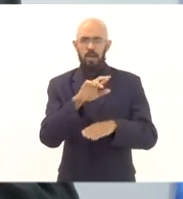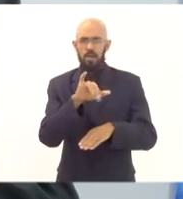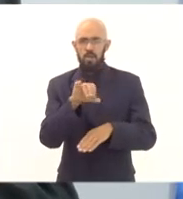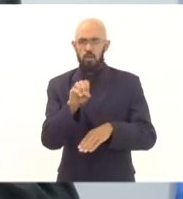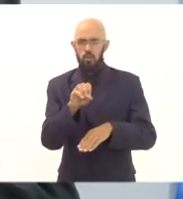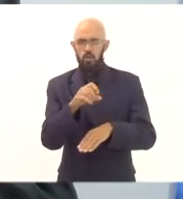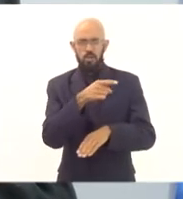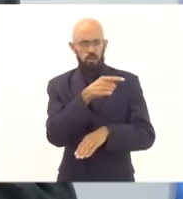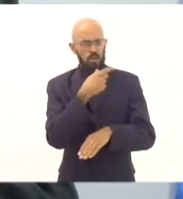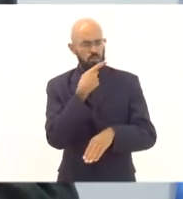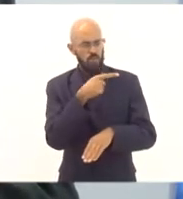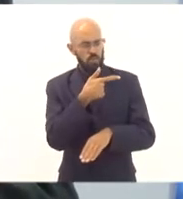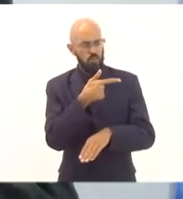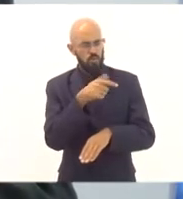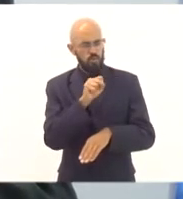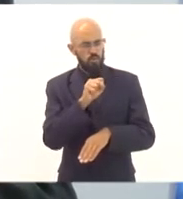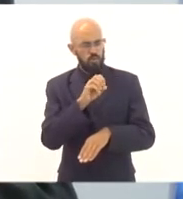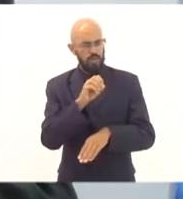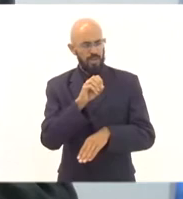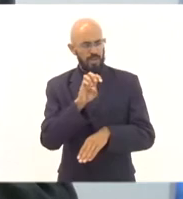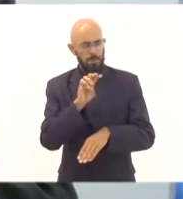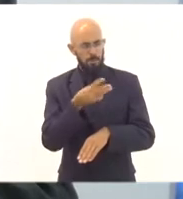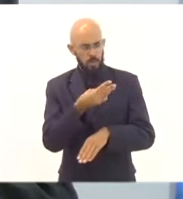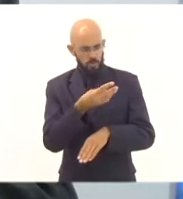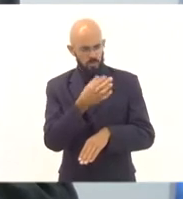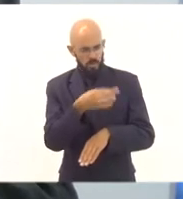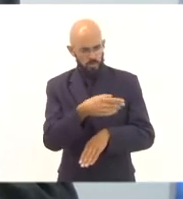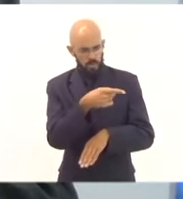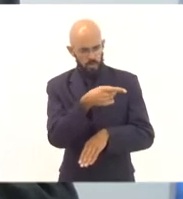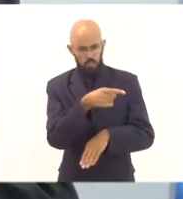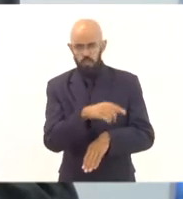falou 280 milhões só confirmar essa informação